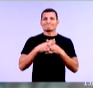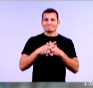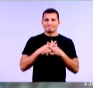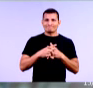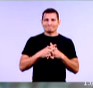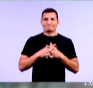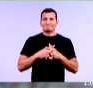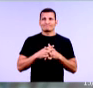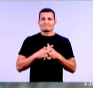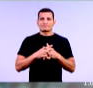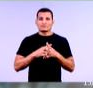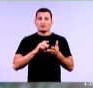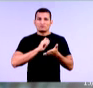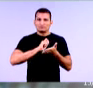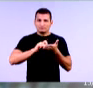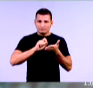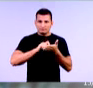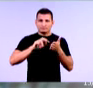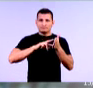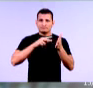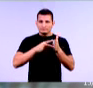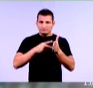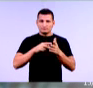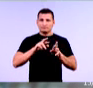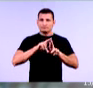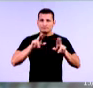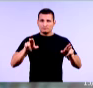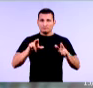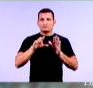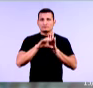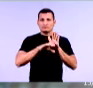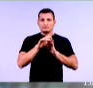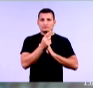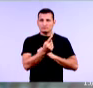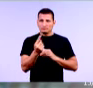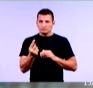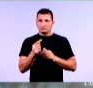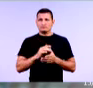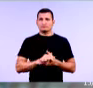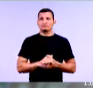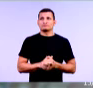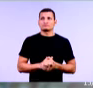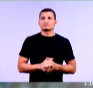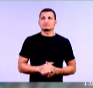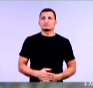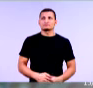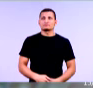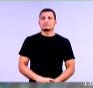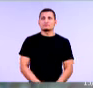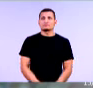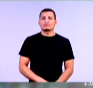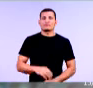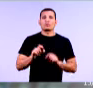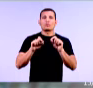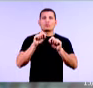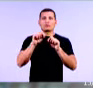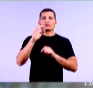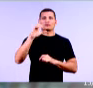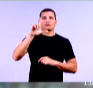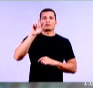descrever o significado e as diferenças conceituais de cada uma. Que são, olha aqui, o que é